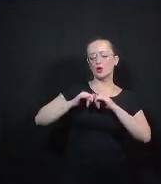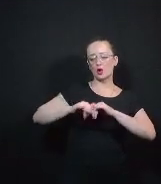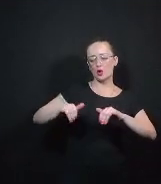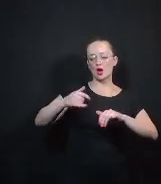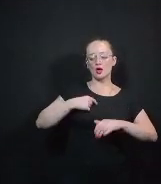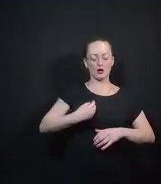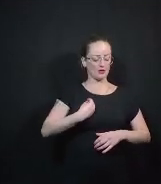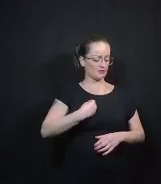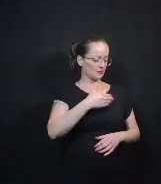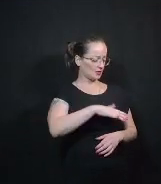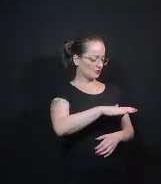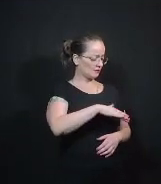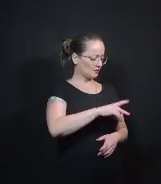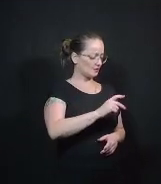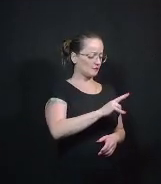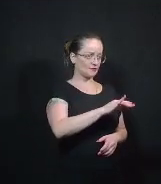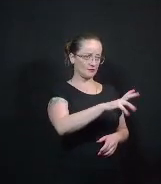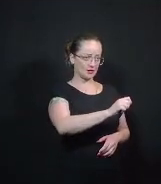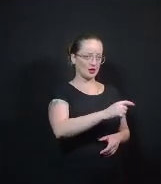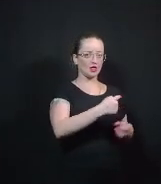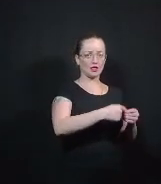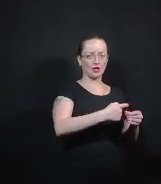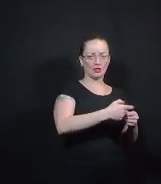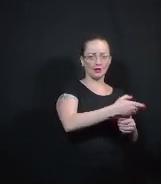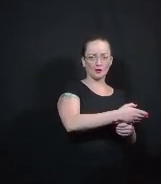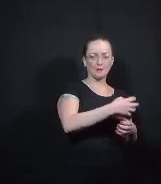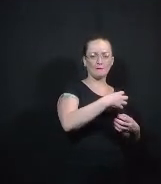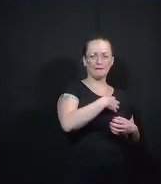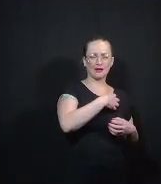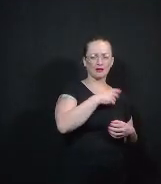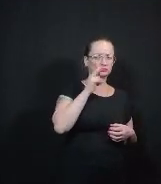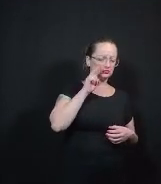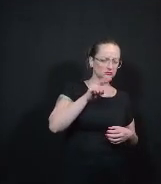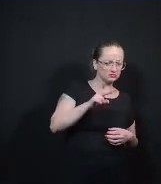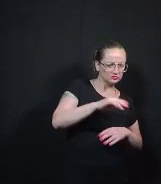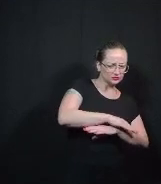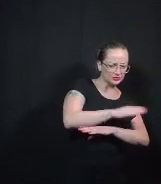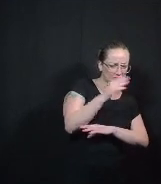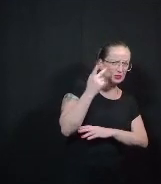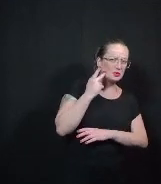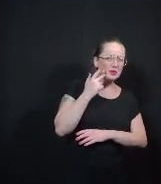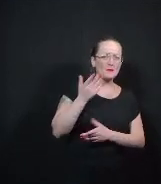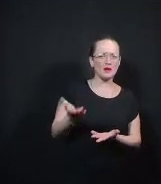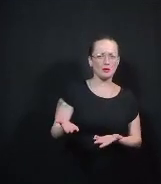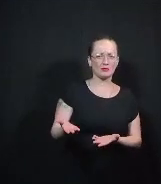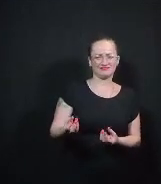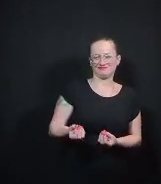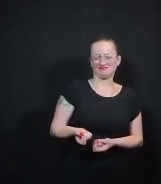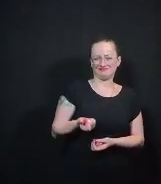numa vila trabalhadora no interior da Bahia, olhar pela janela e estava tudo normal. Então,